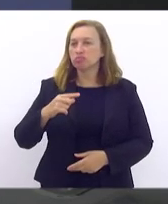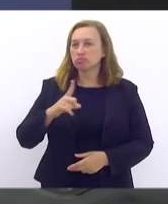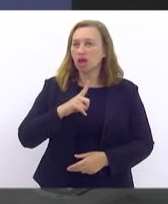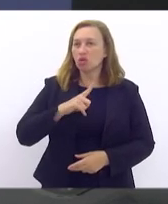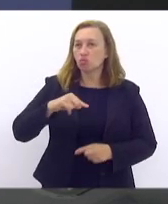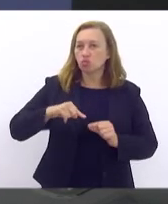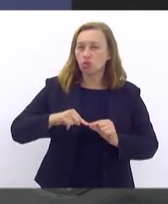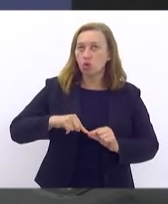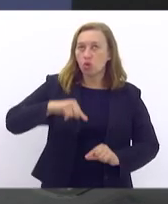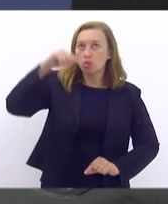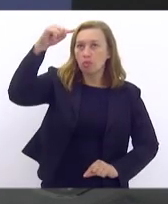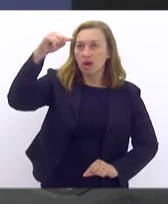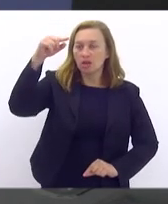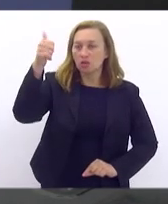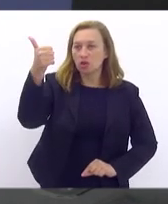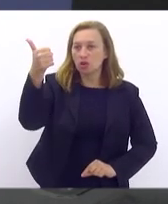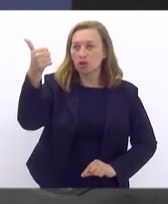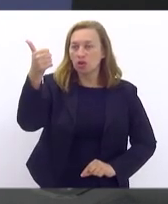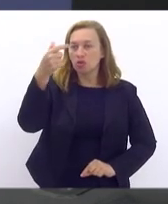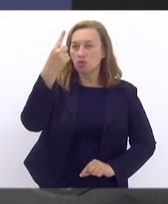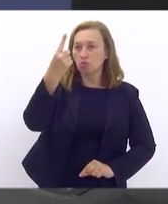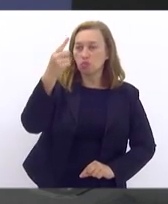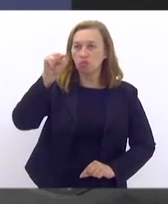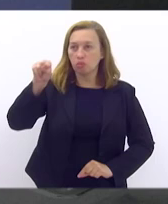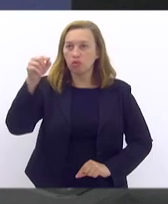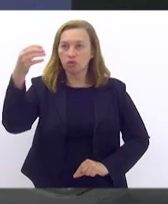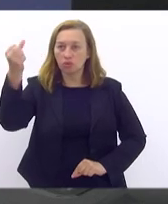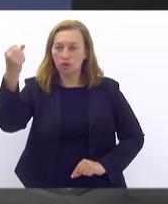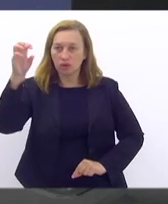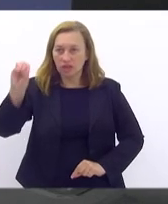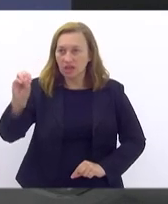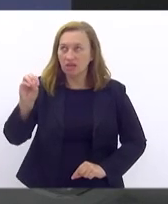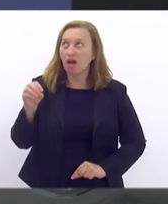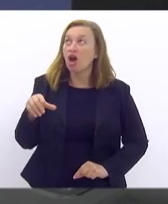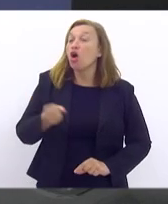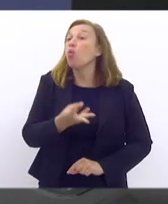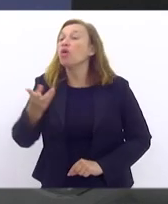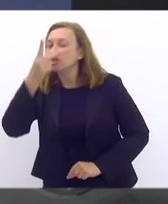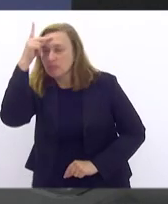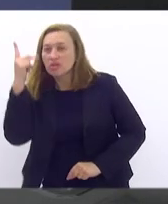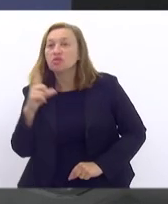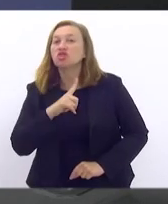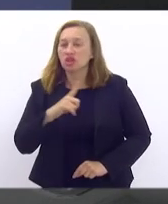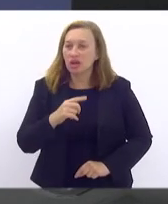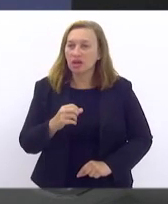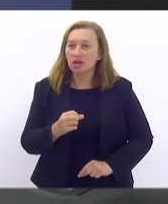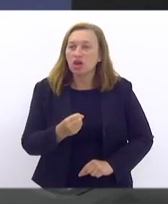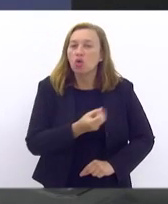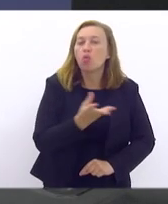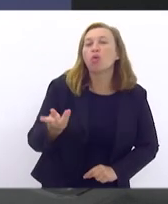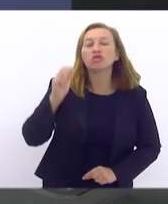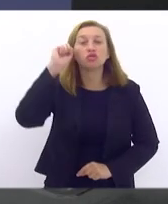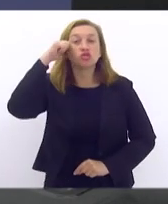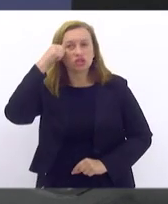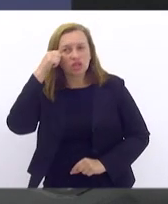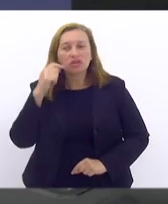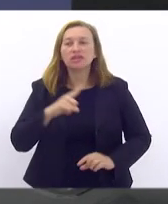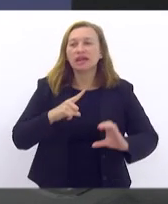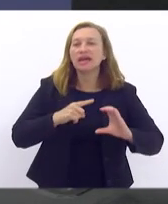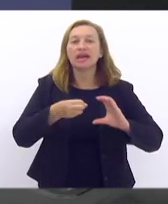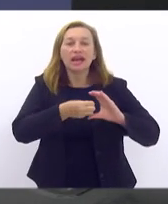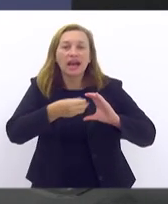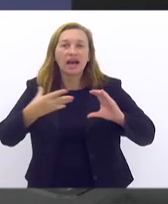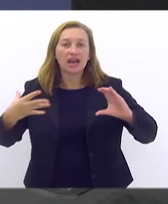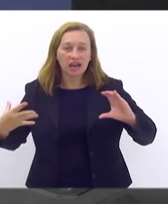1,80m, quantos indivíduos têm 1,80m? Ah, é negro. Quantos que são negros? Elas têm que ter